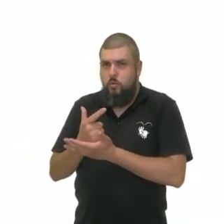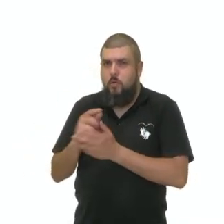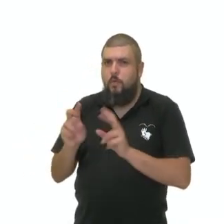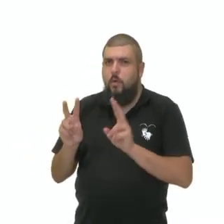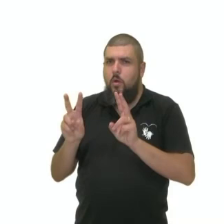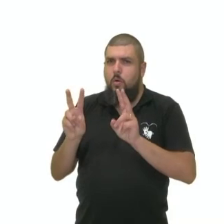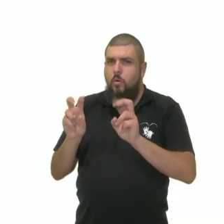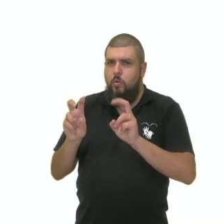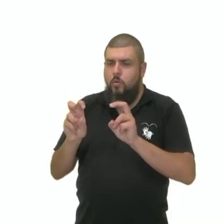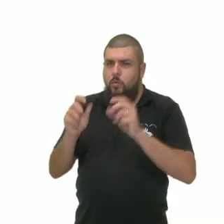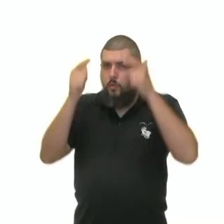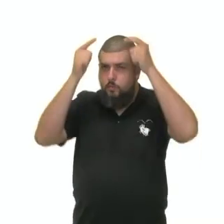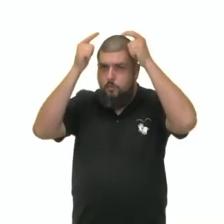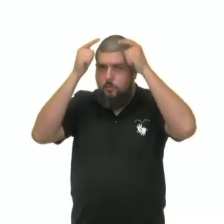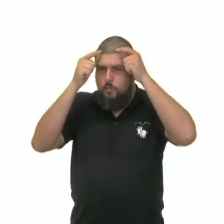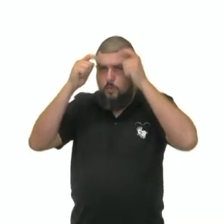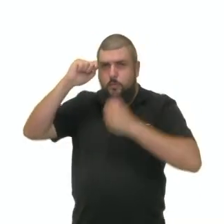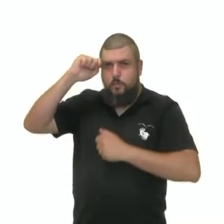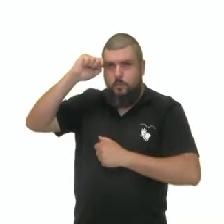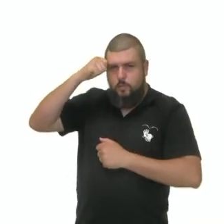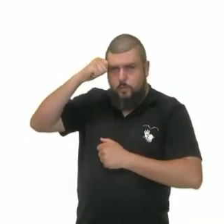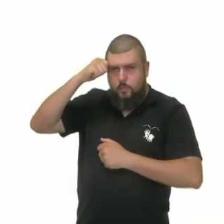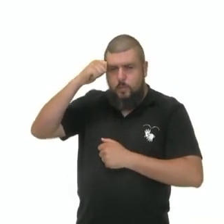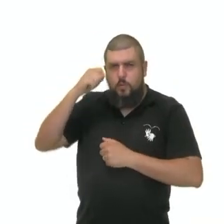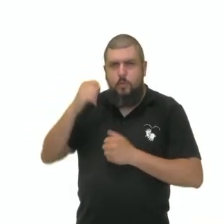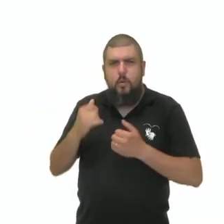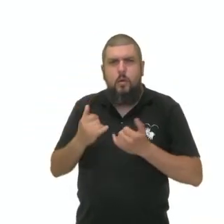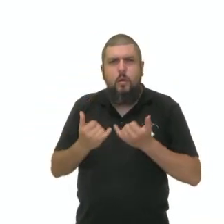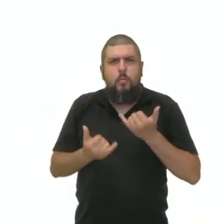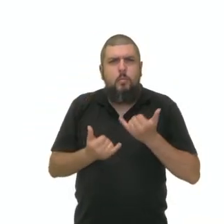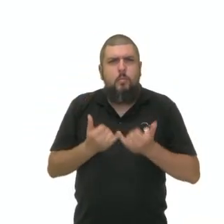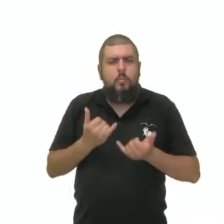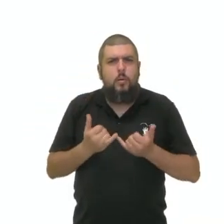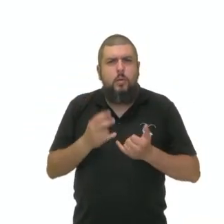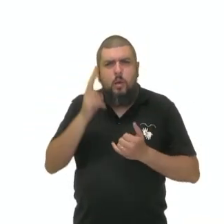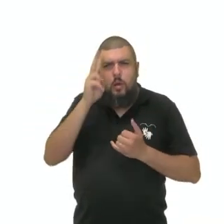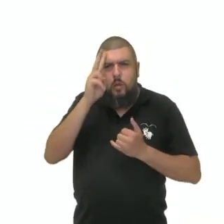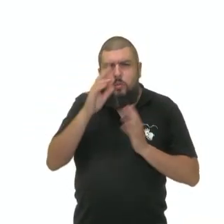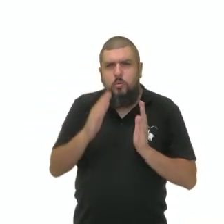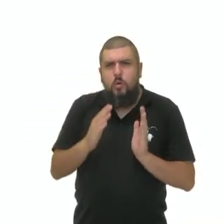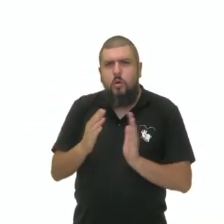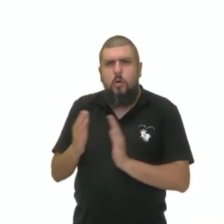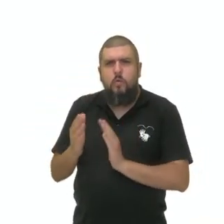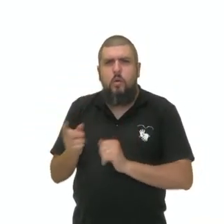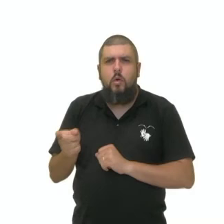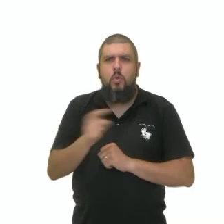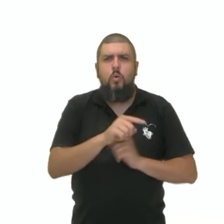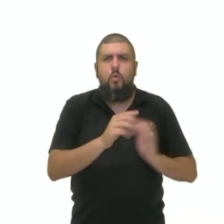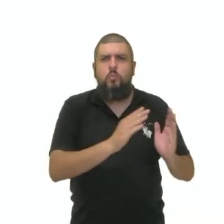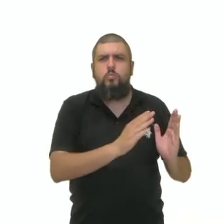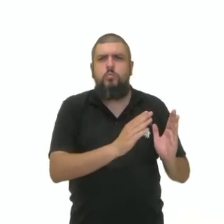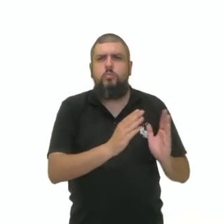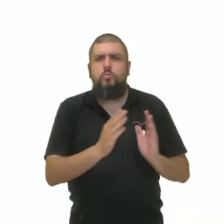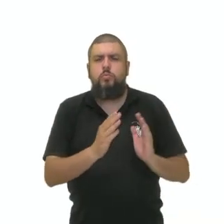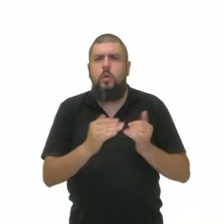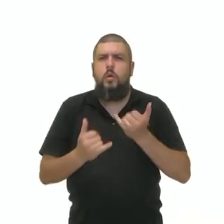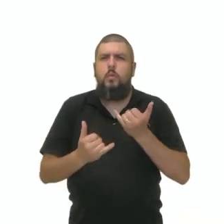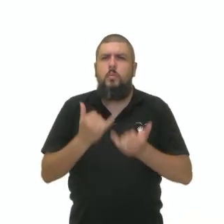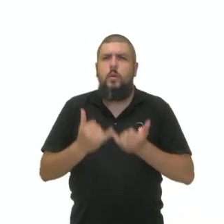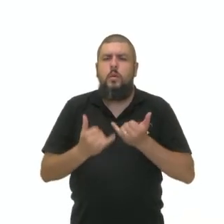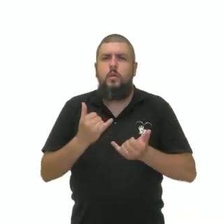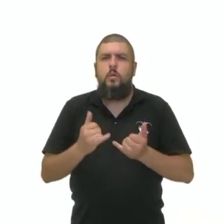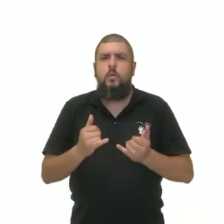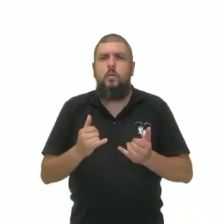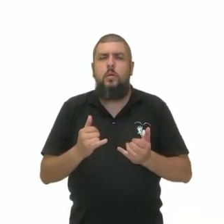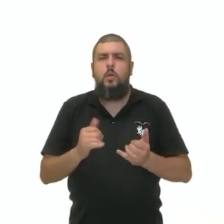estreita relação com O Pequeno Príncipe de Saint-Exupéry. Essa relação é chamada de intertextualidade e ocorre muito